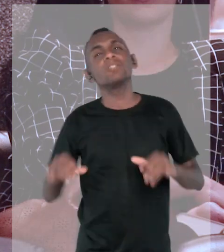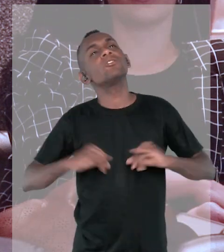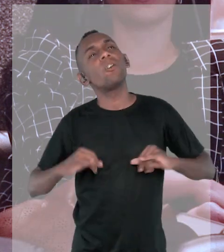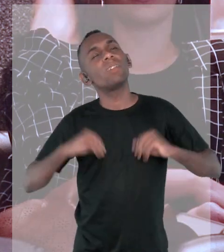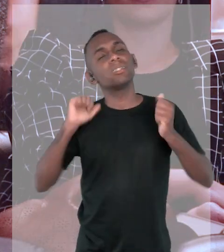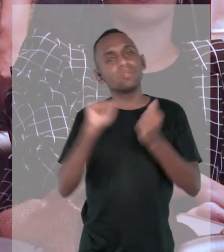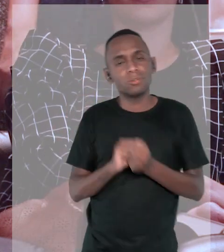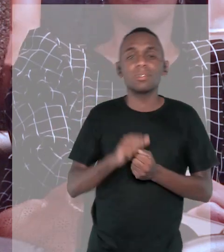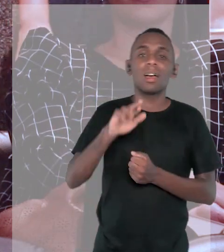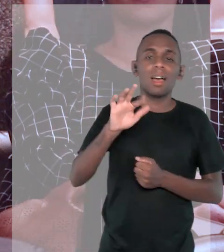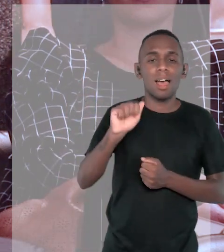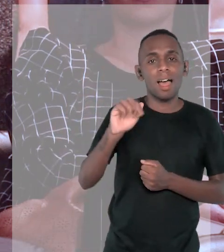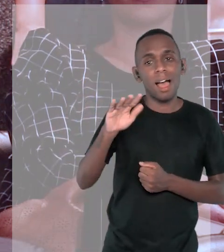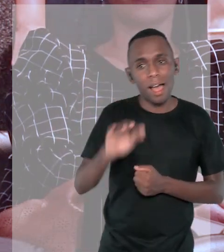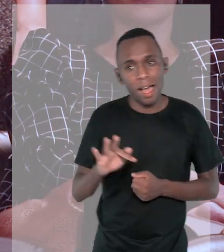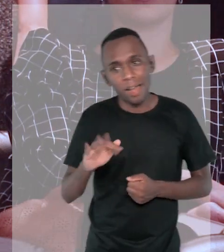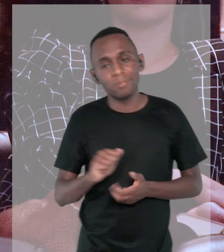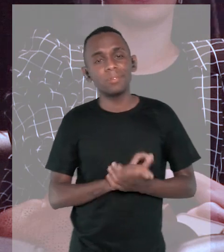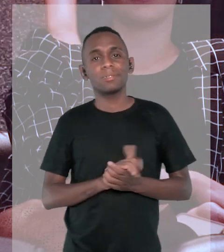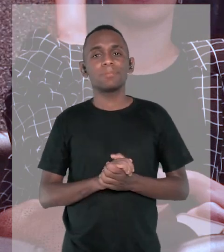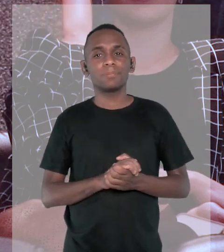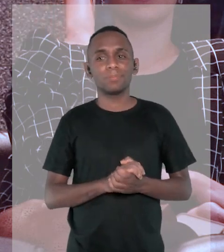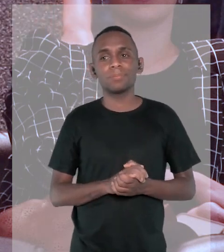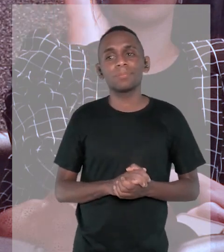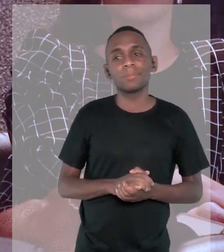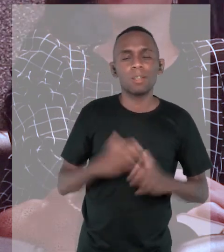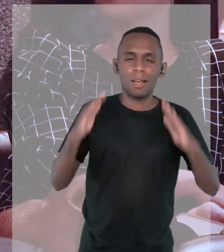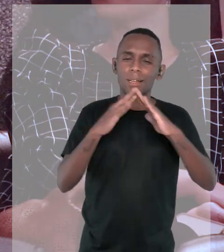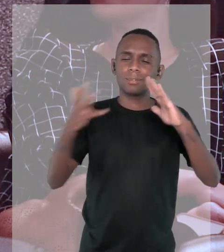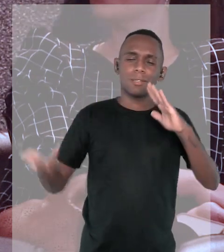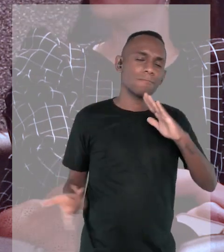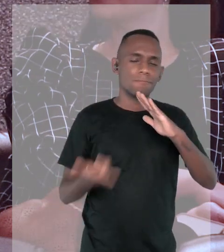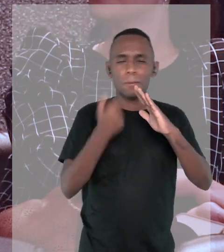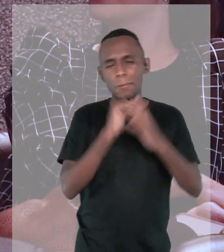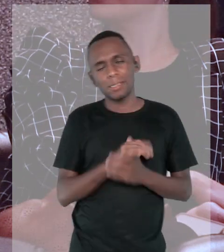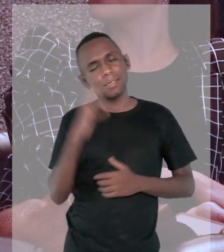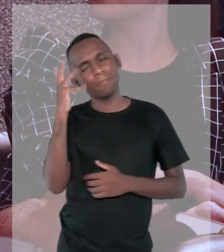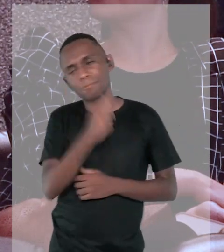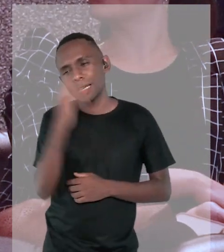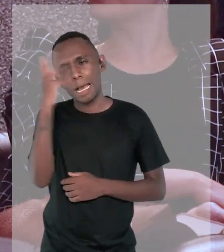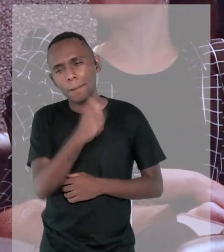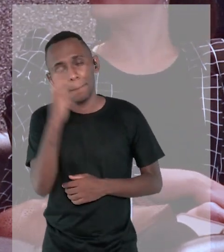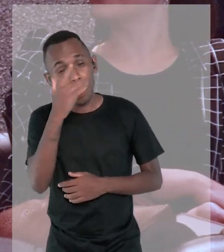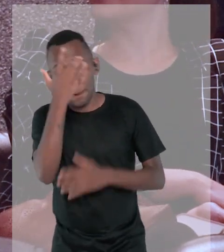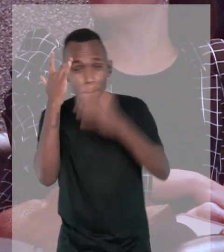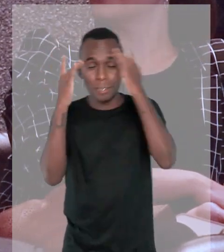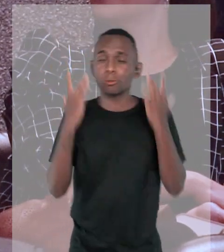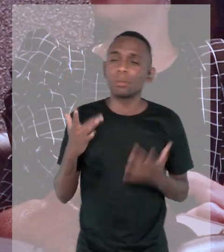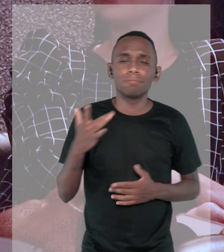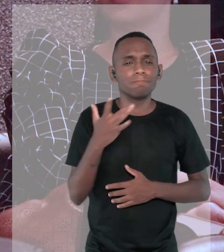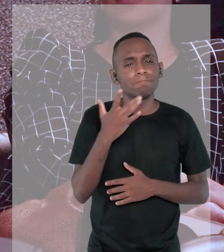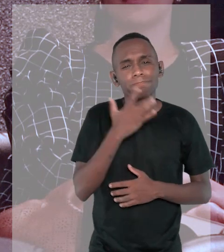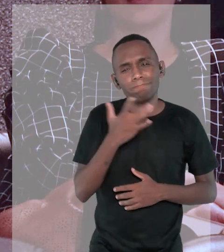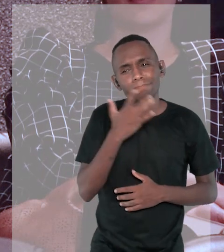Ó, Rafa, é assim. Tá uma né? casa bonita hoje. Não é? Tá uma casa linda, viu? Tá uma casa linda e só de gente querida. Eu tô vendo aqui que